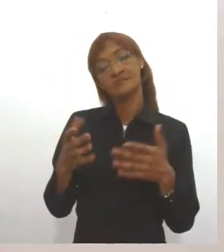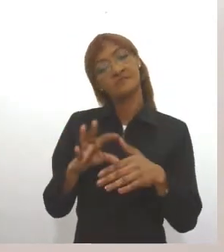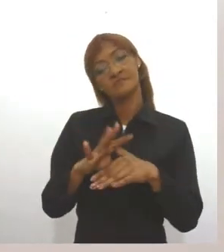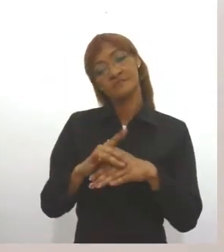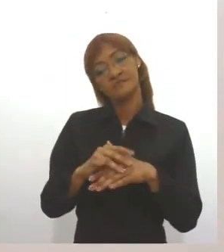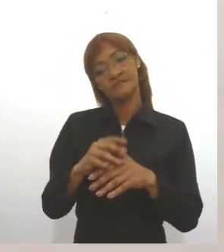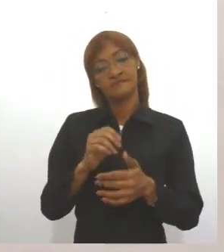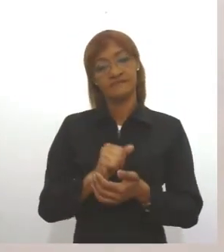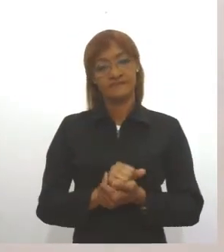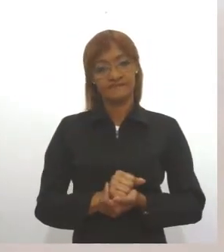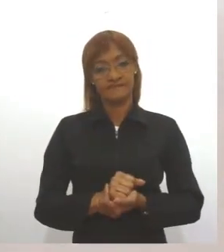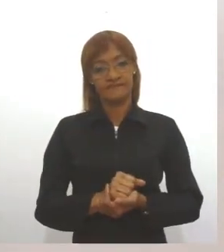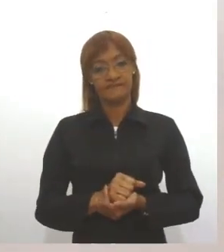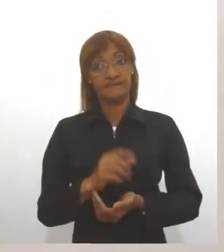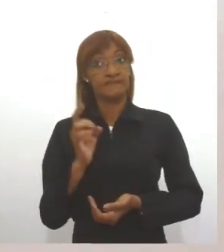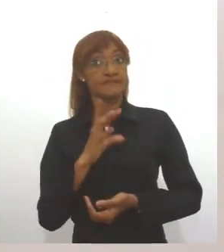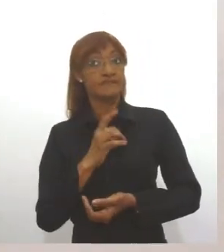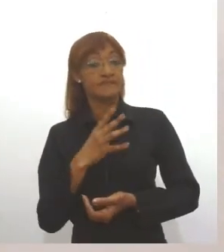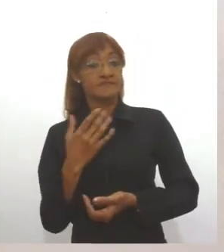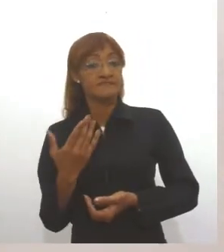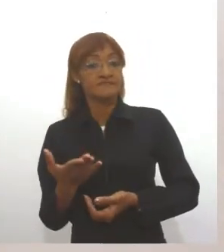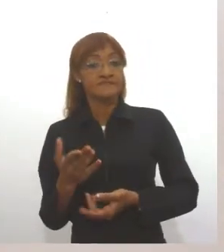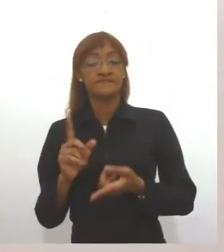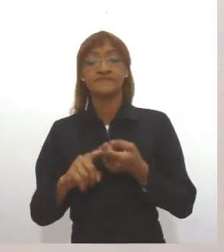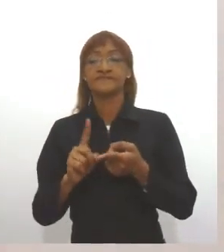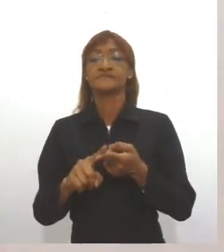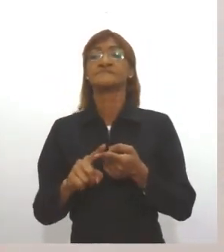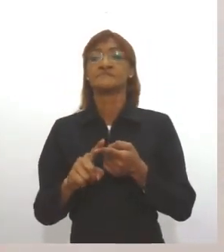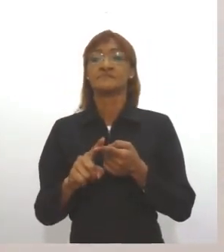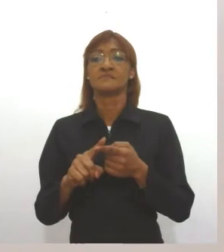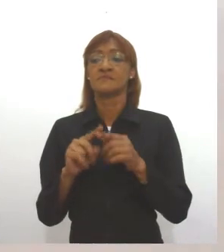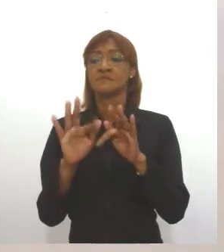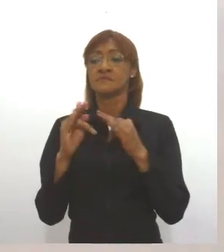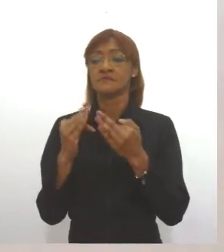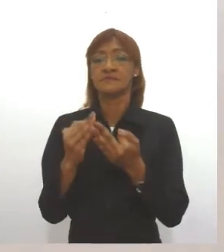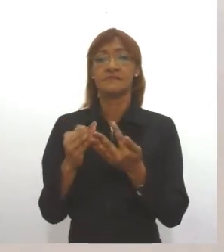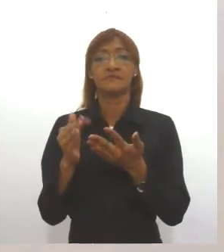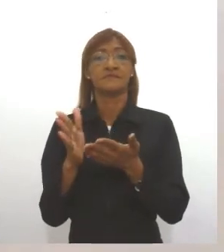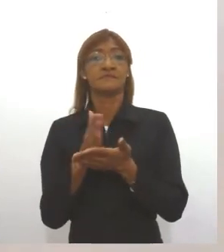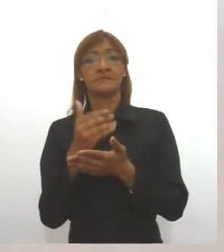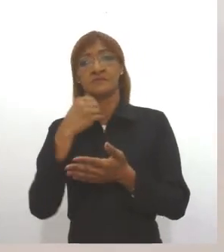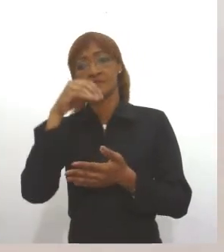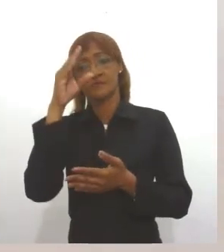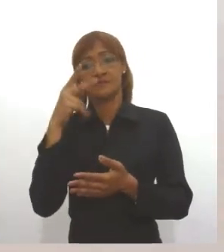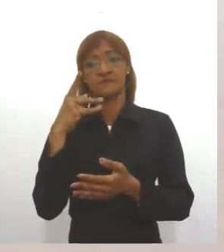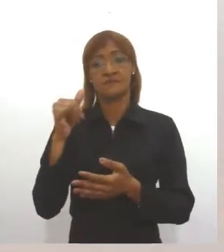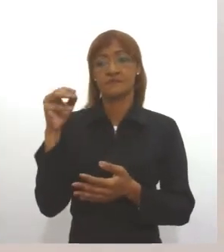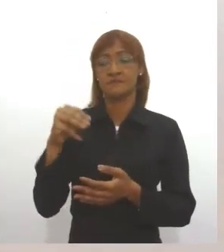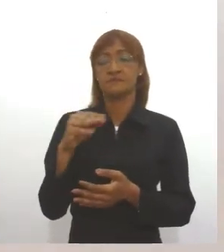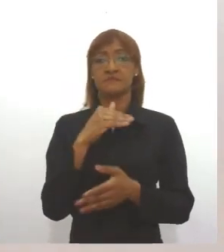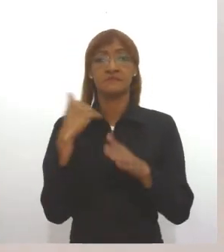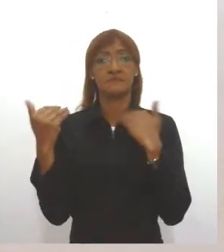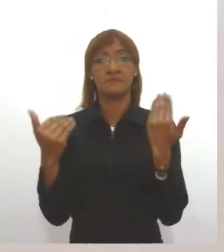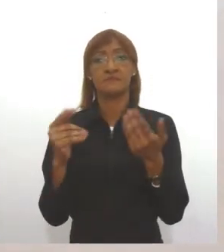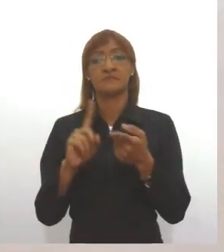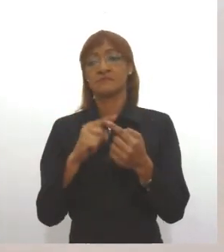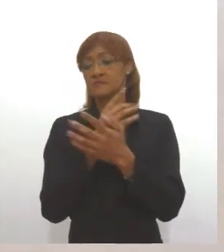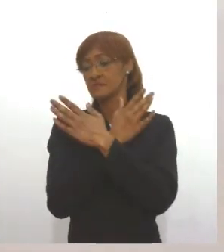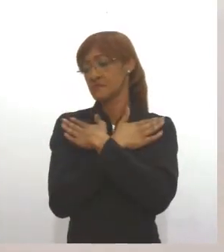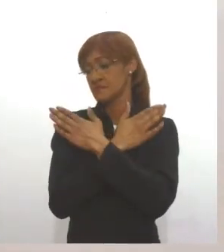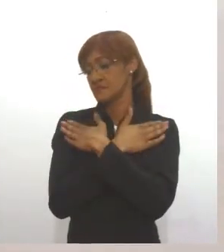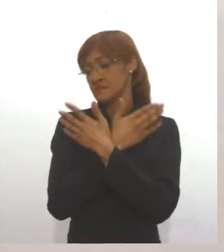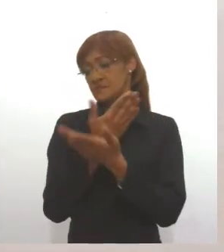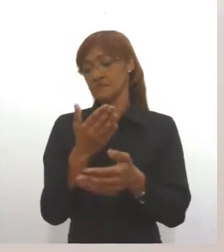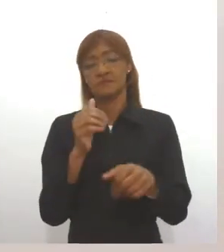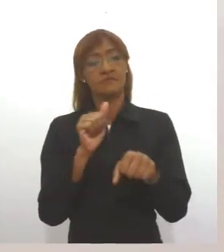de adoecer, da perda de familiares ou pessoas próximas ligadas à pandemia, do desemprego, a questão financeira. Então,